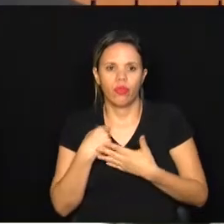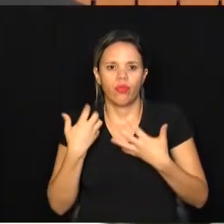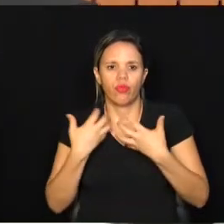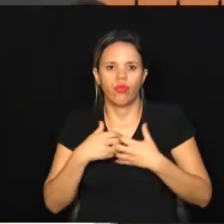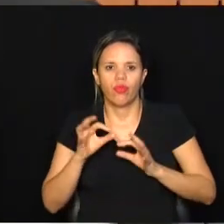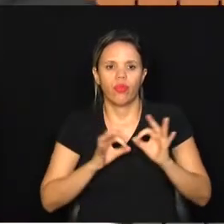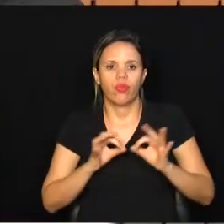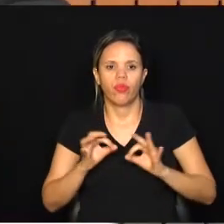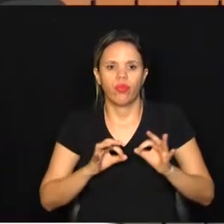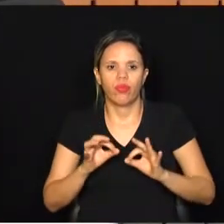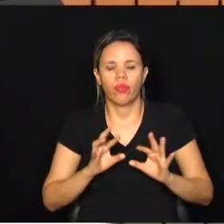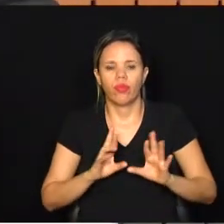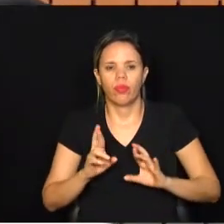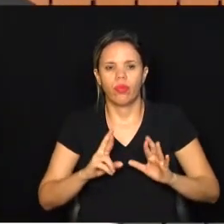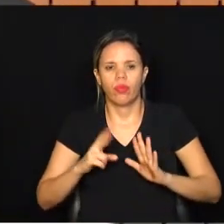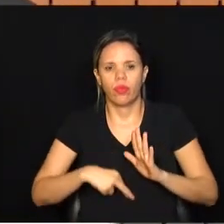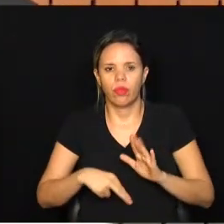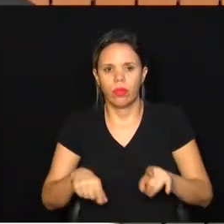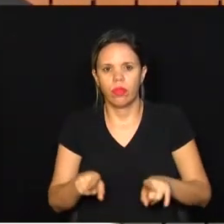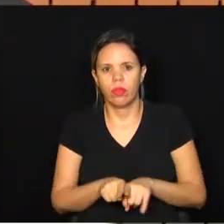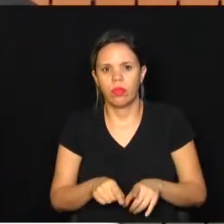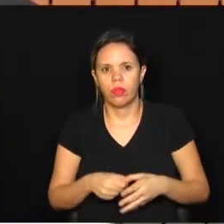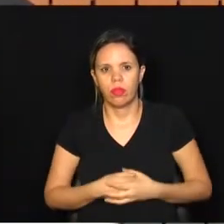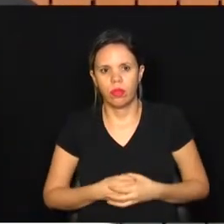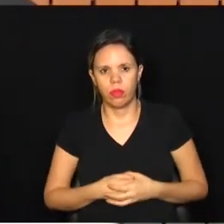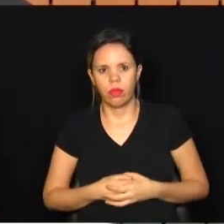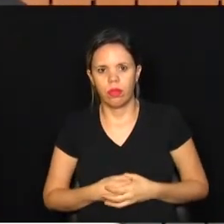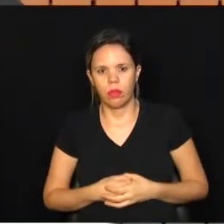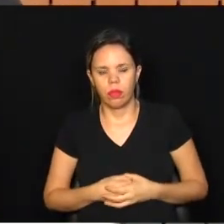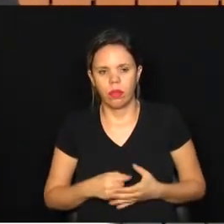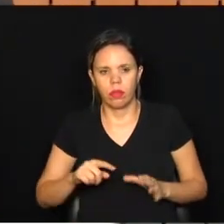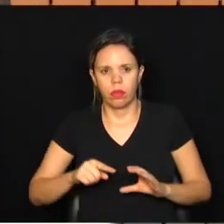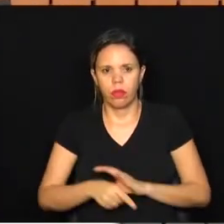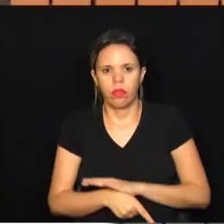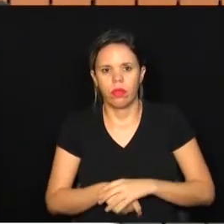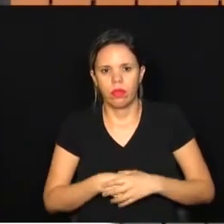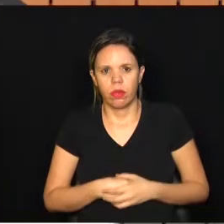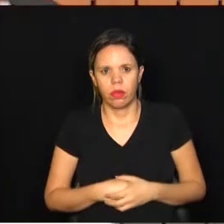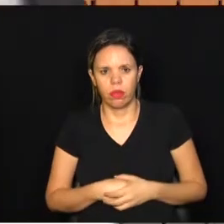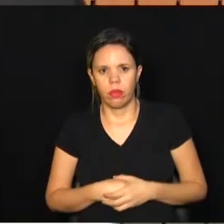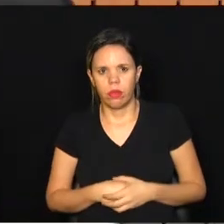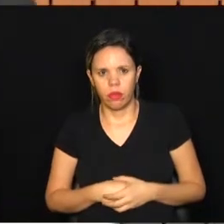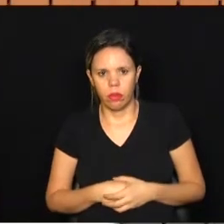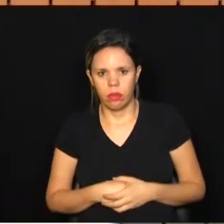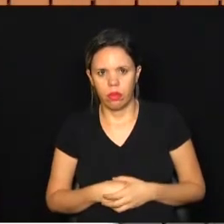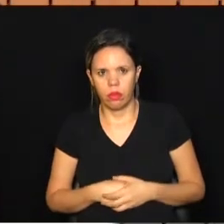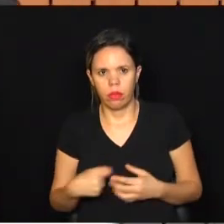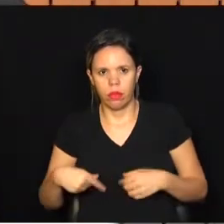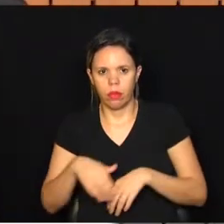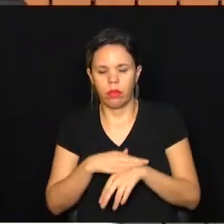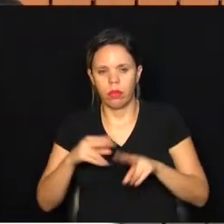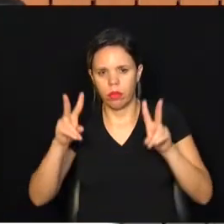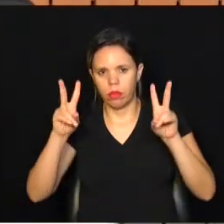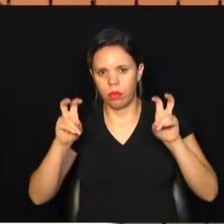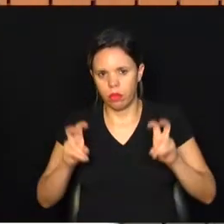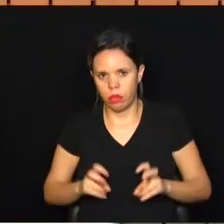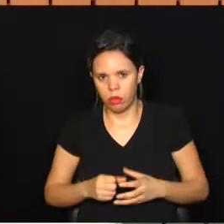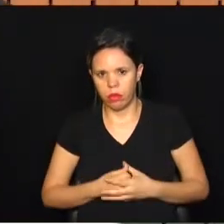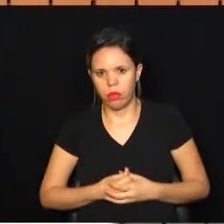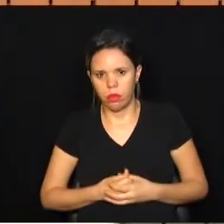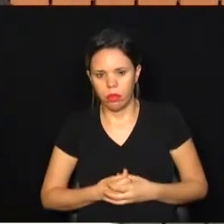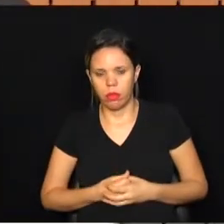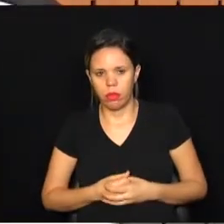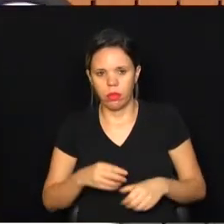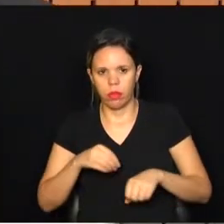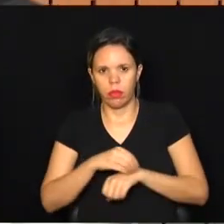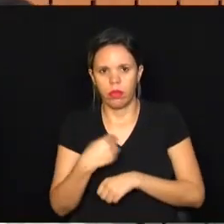elaboração do relatório e também no aprofundamento, né, desses debates, desses temas que a senhora trouxe